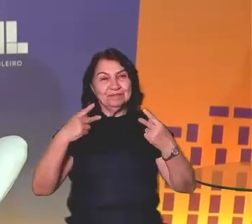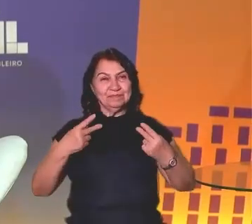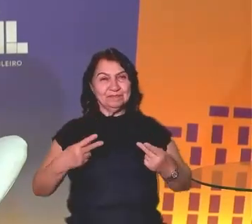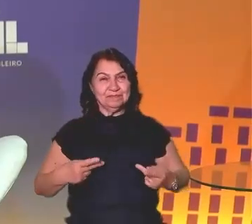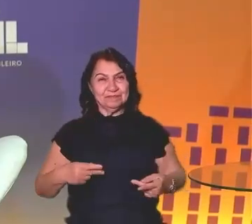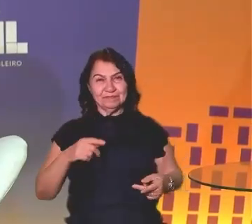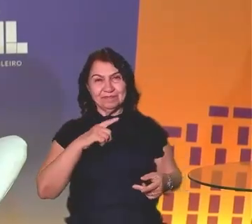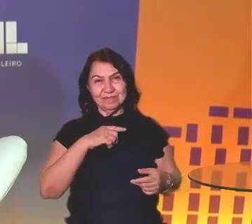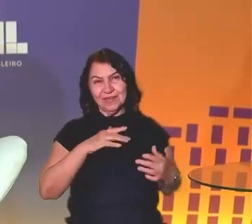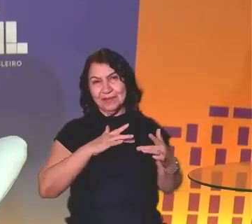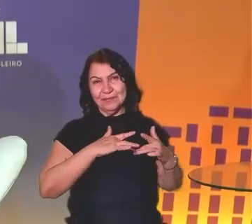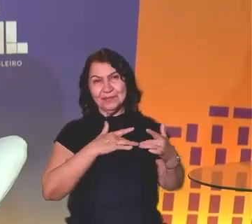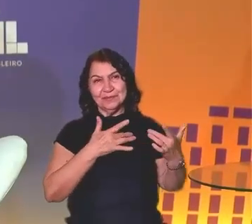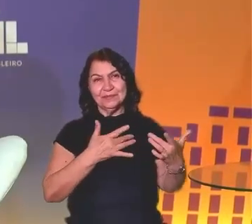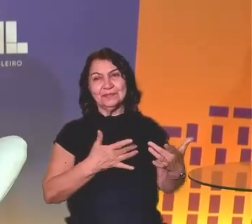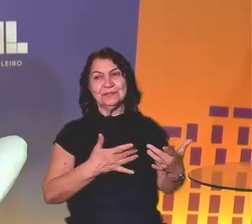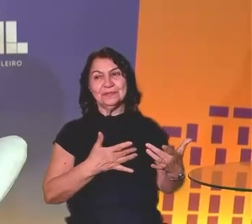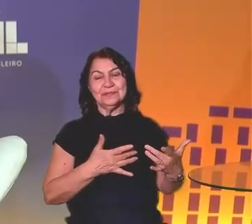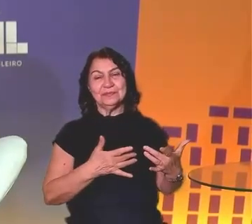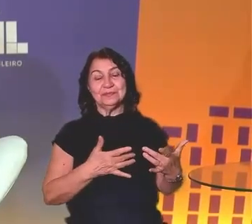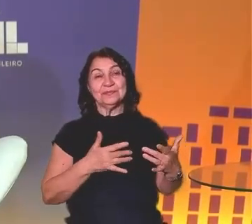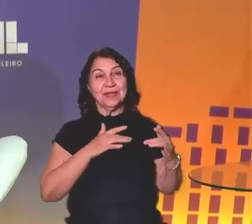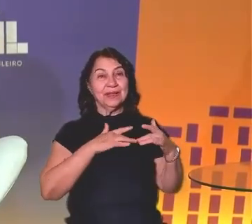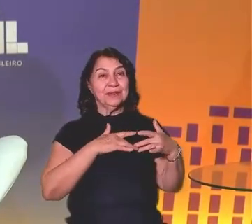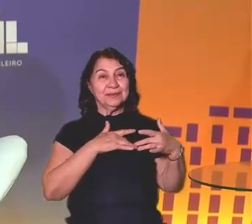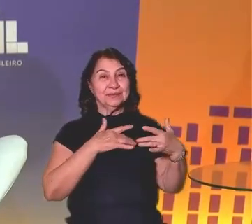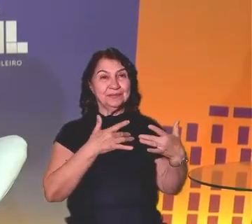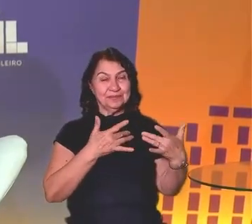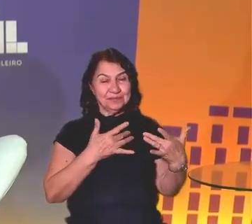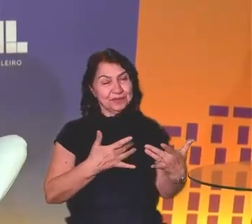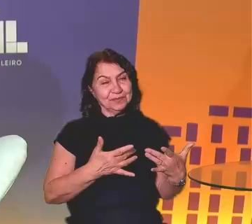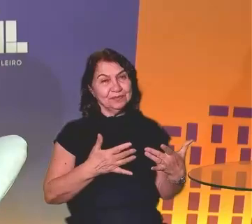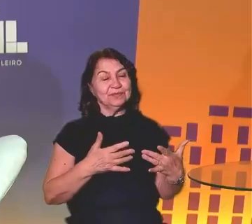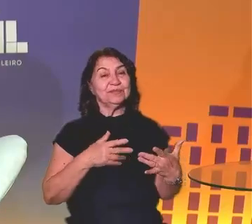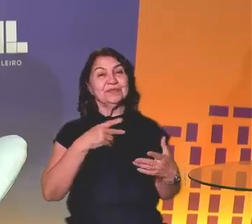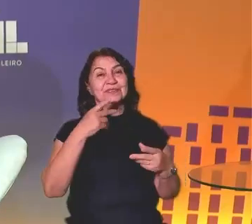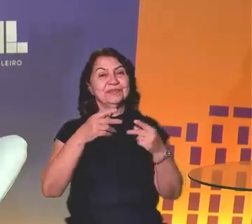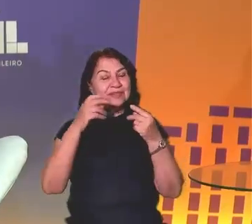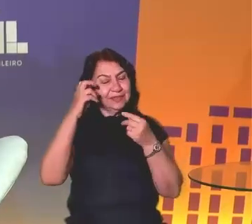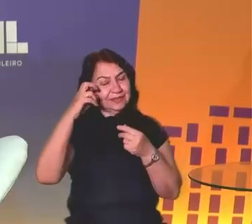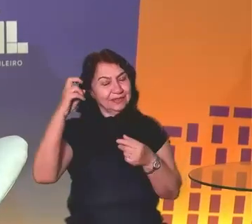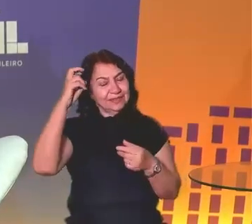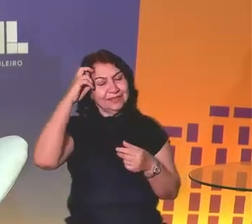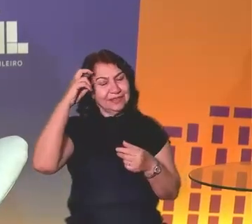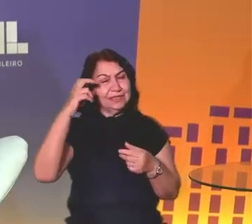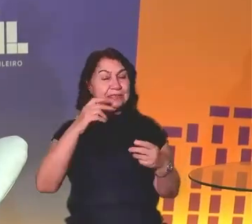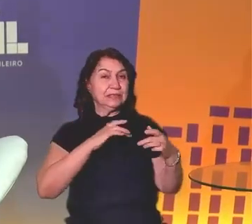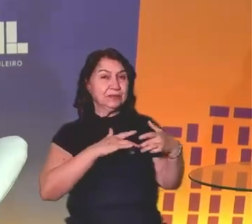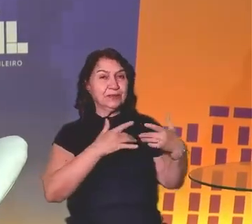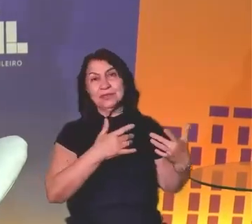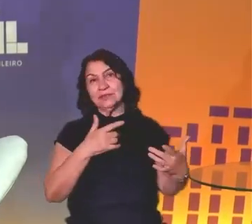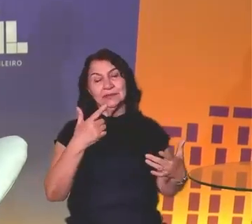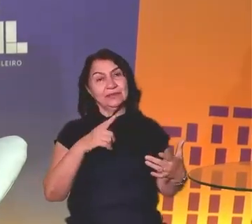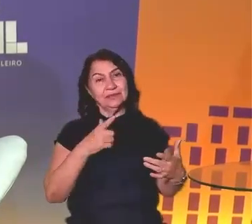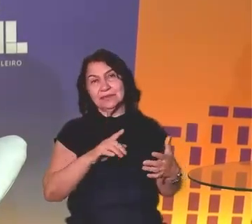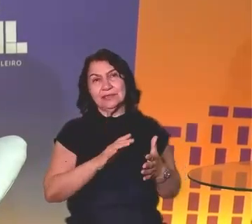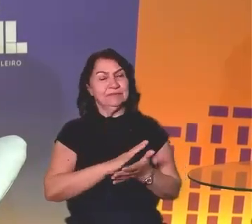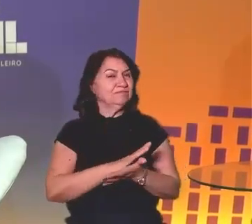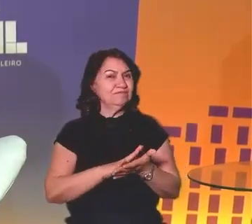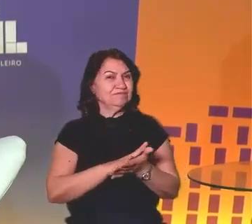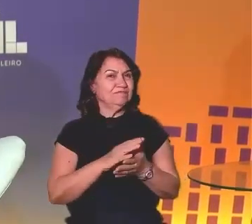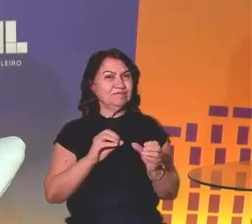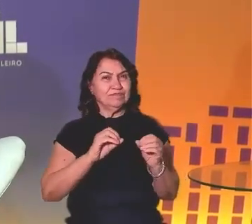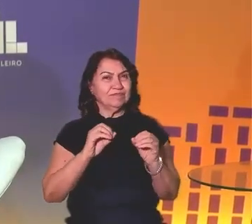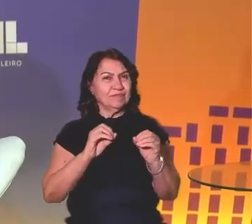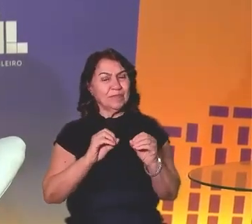ter é a compaixão. E a compaixão, se a gente fala de inteligência sem compaixão, ela é nula. E o que é compaixão? Sabe